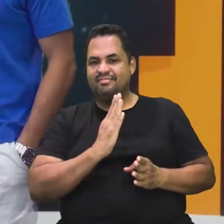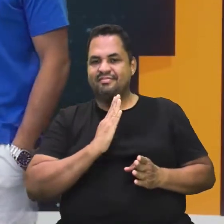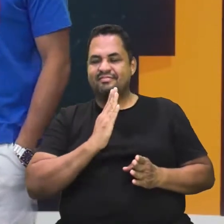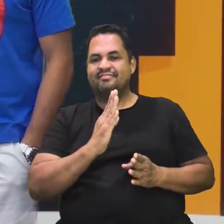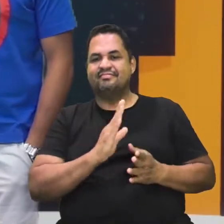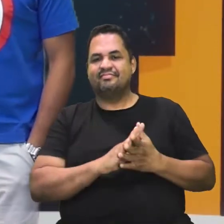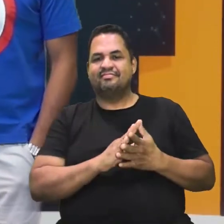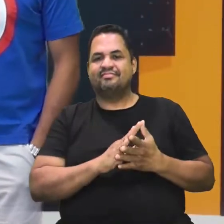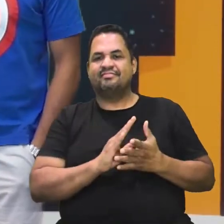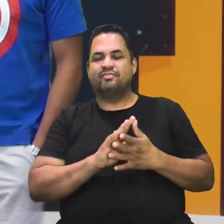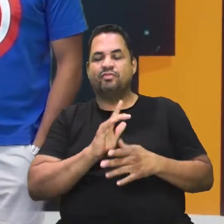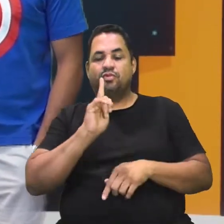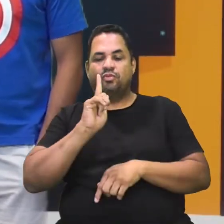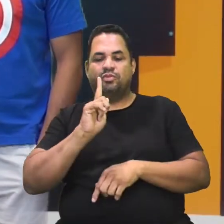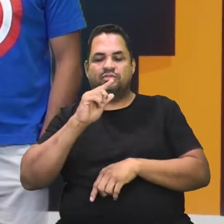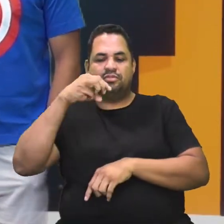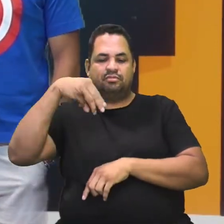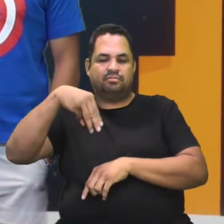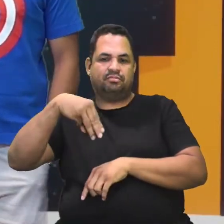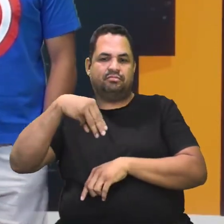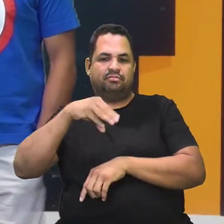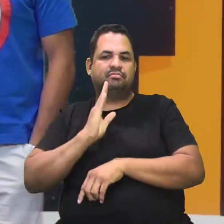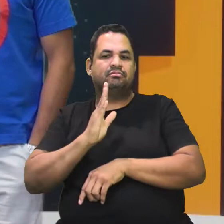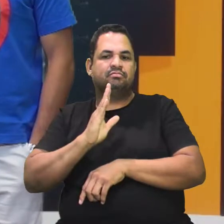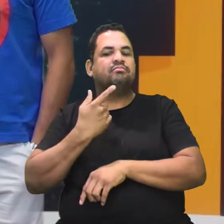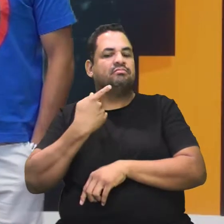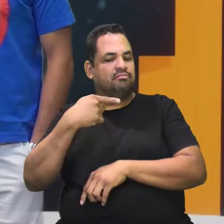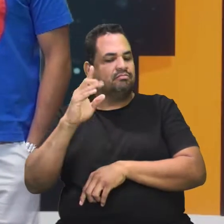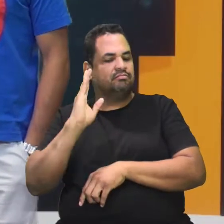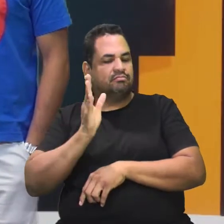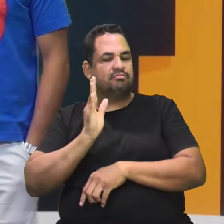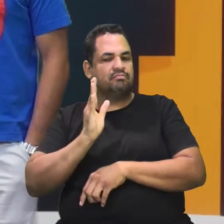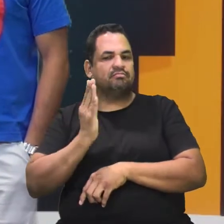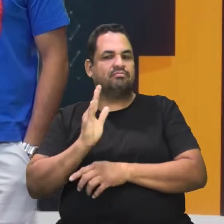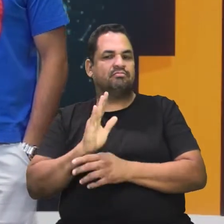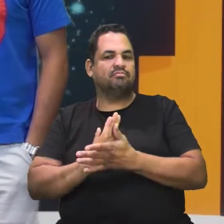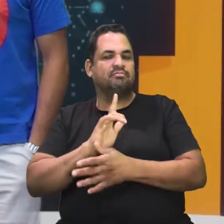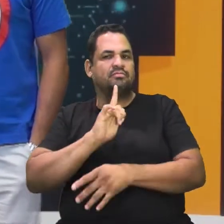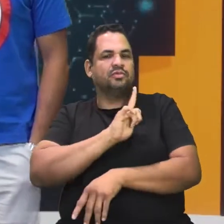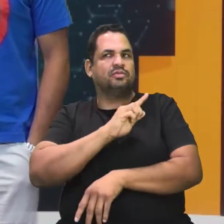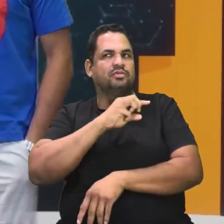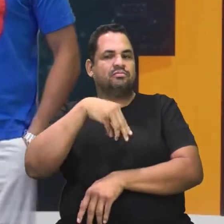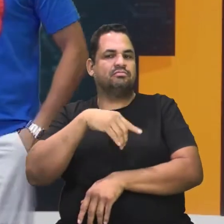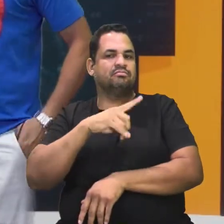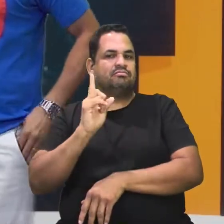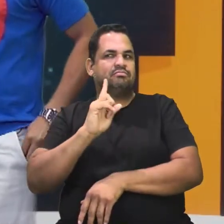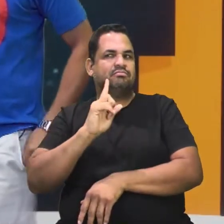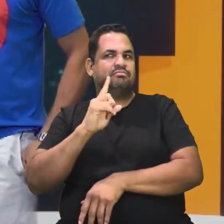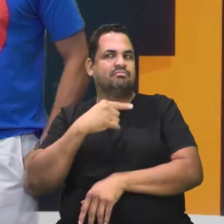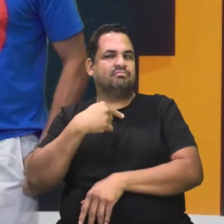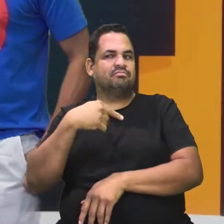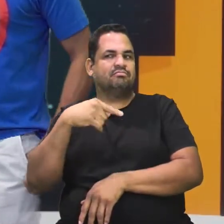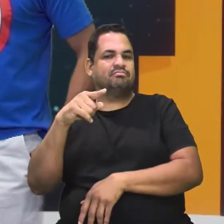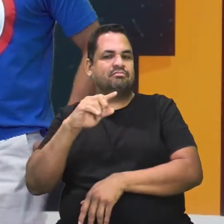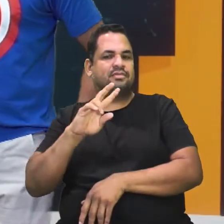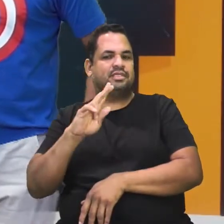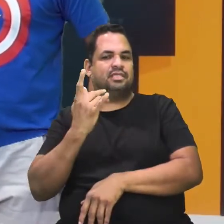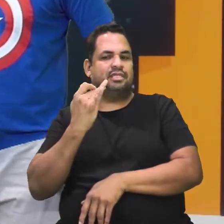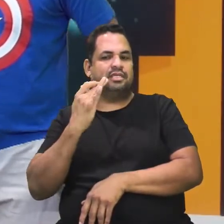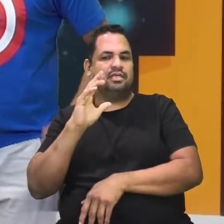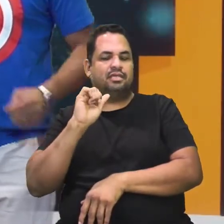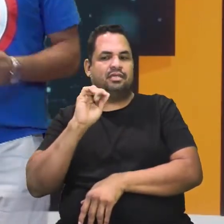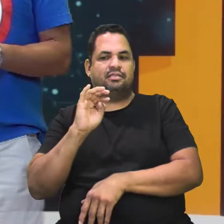Né? Se for de Guajará ou daquela região dali, eu já fui. De Guajará eu só não fui... No IATA,